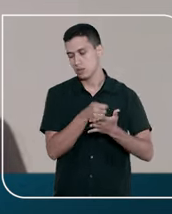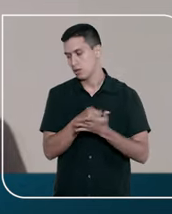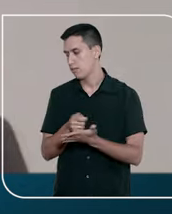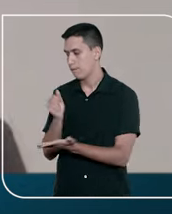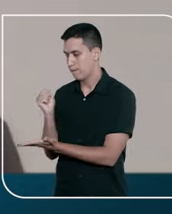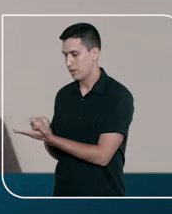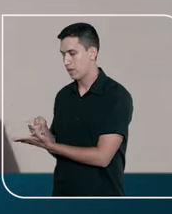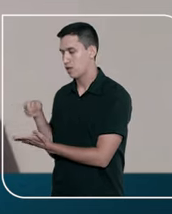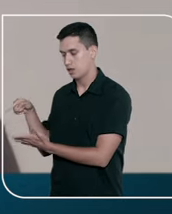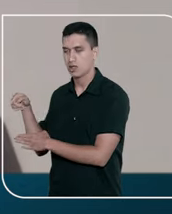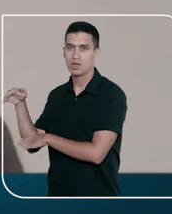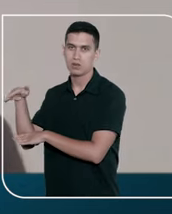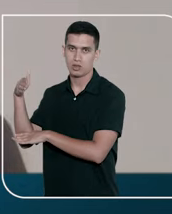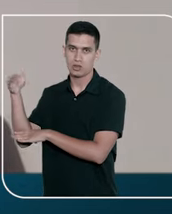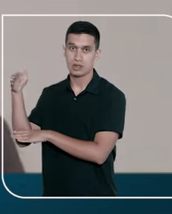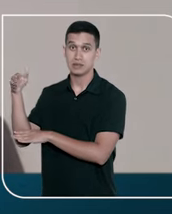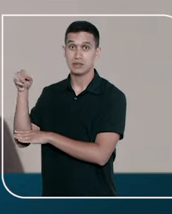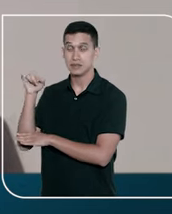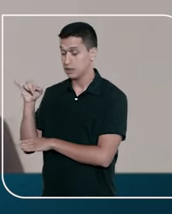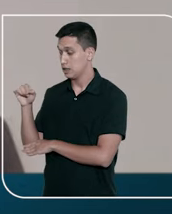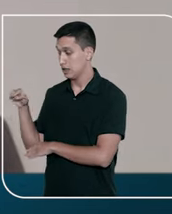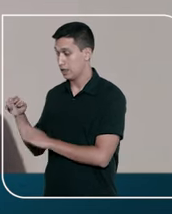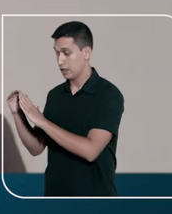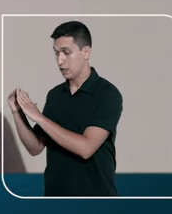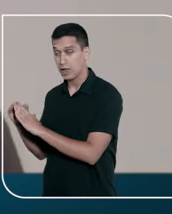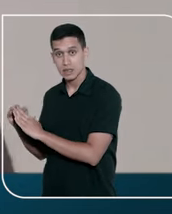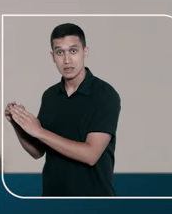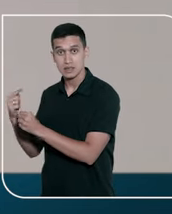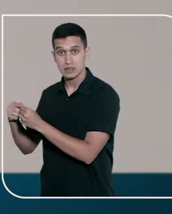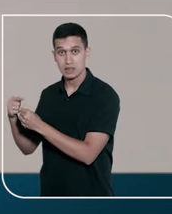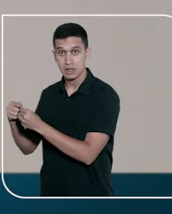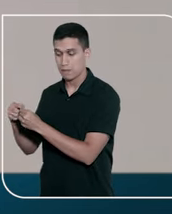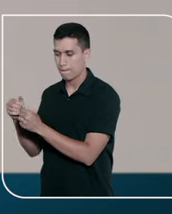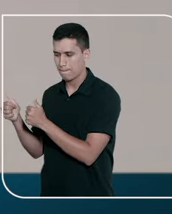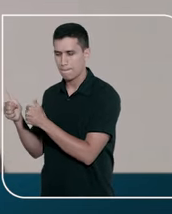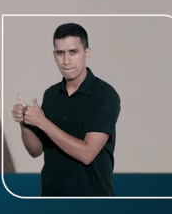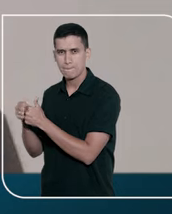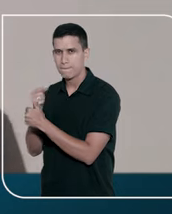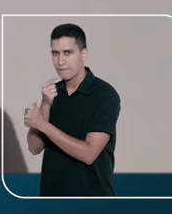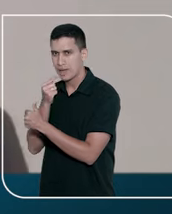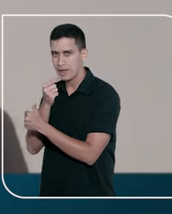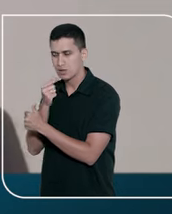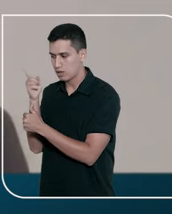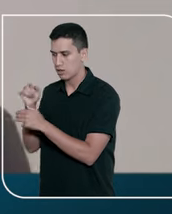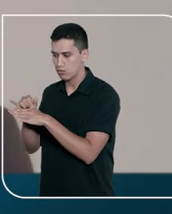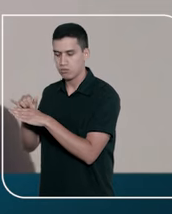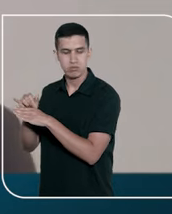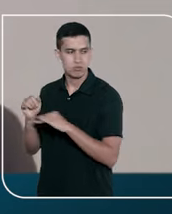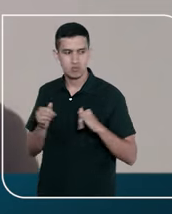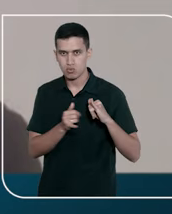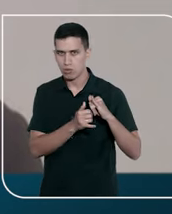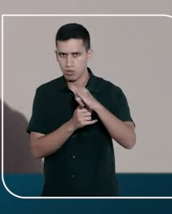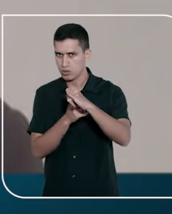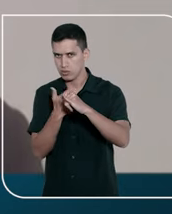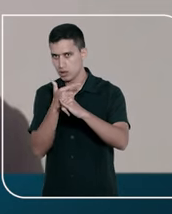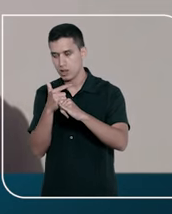não residir na cidade onde está localizado o aeroporto. Quer dizer, eu estou colocando aqui alguns exemplos, né?